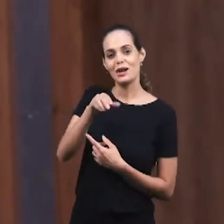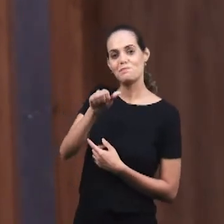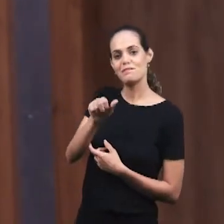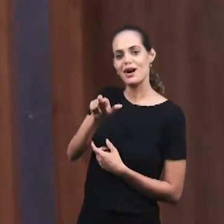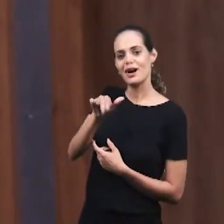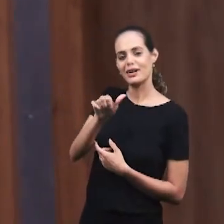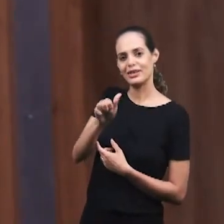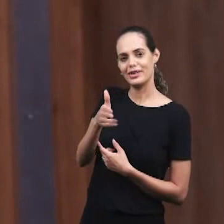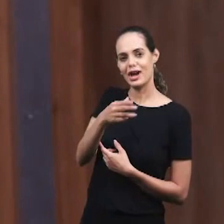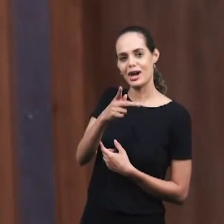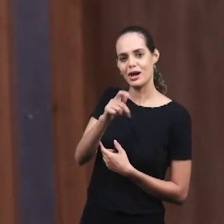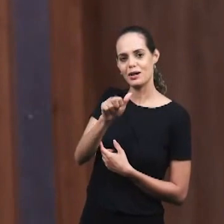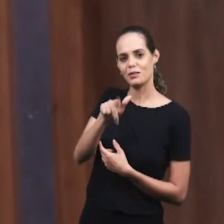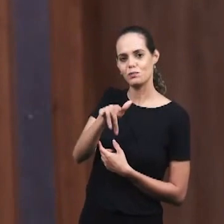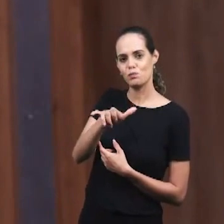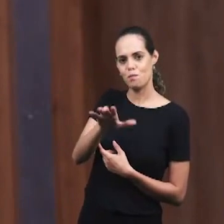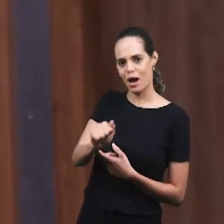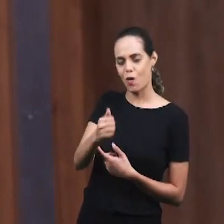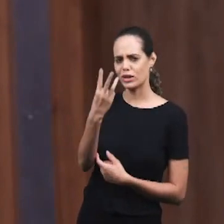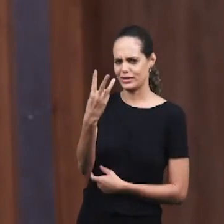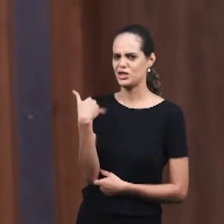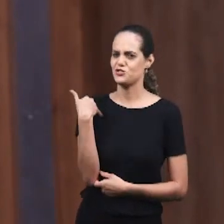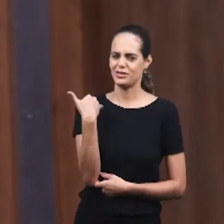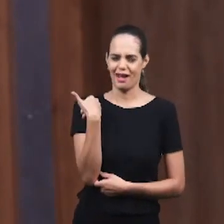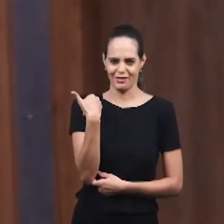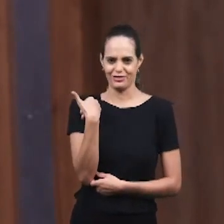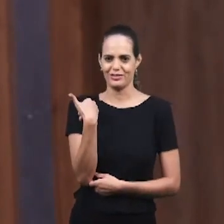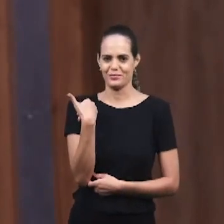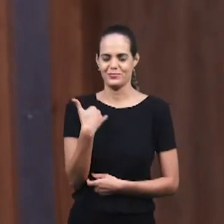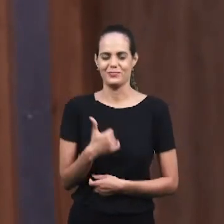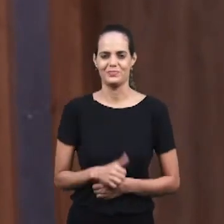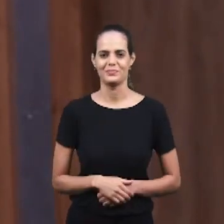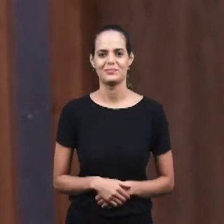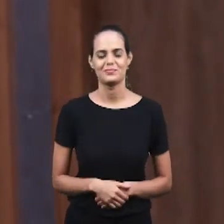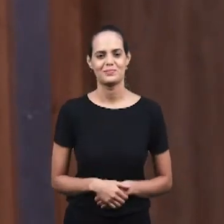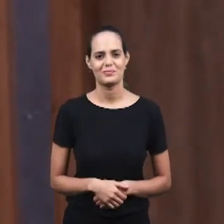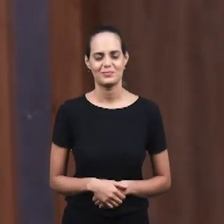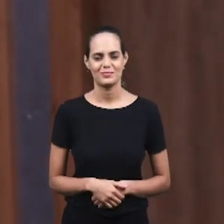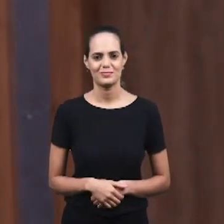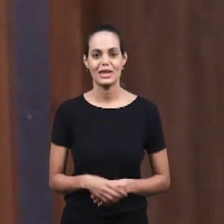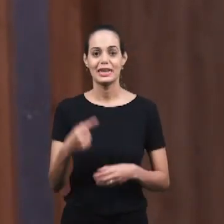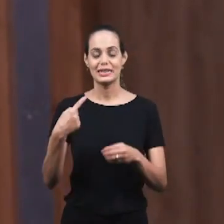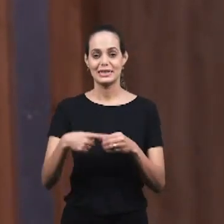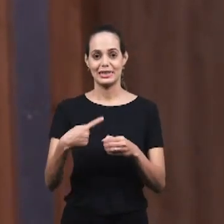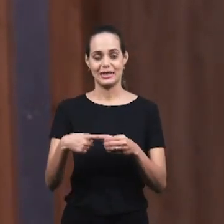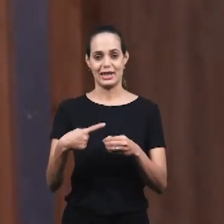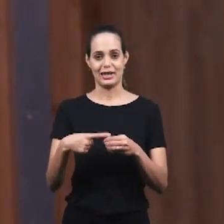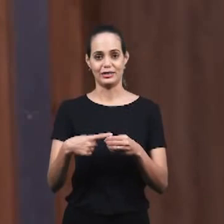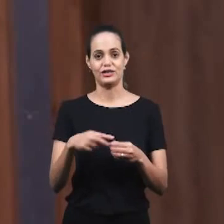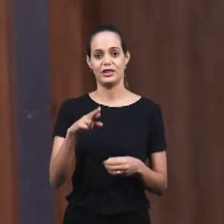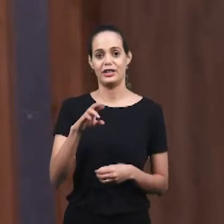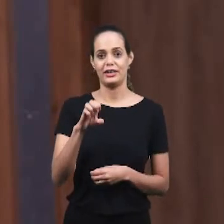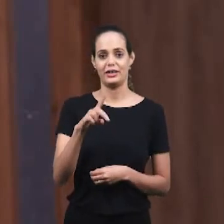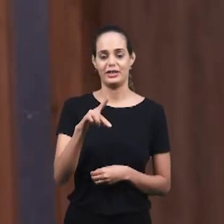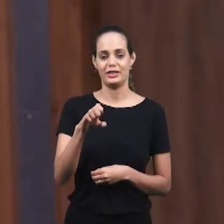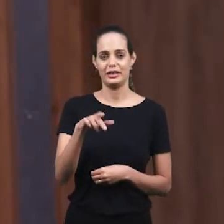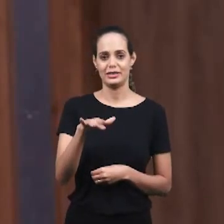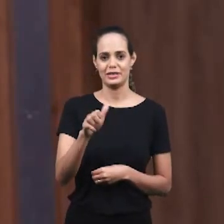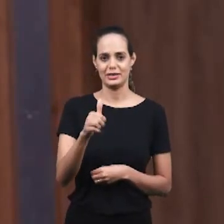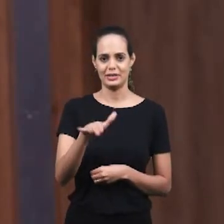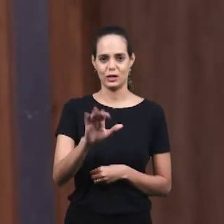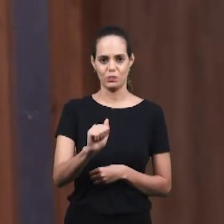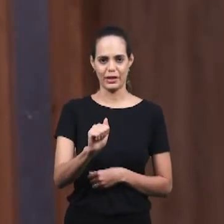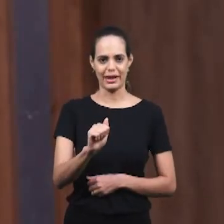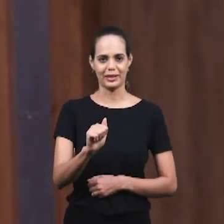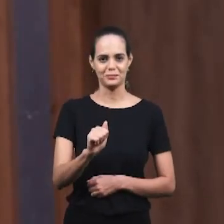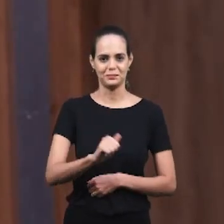ser a Maria Paula. Maria Paula tem 3 aninhos, ela é da classe de crianças da Igreja de Redenção, que é uma cidade lá